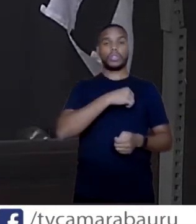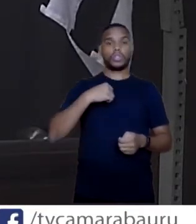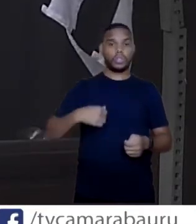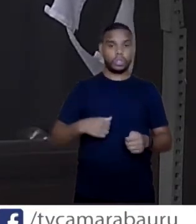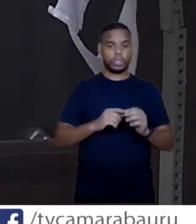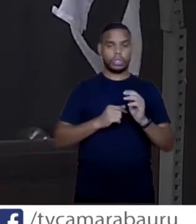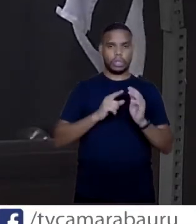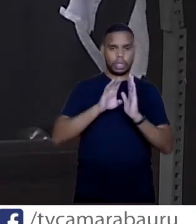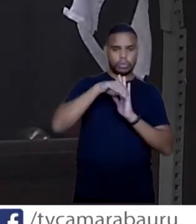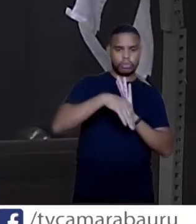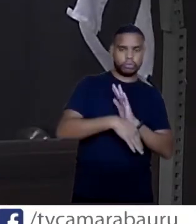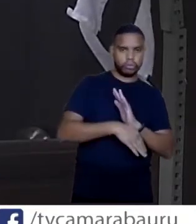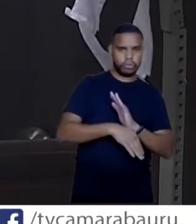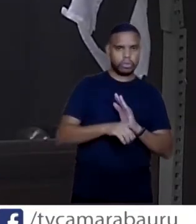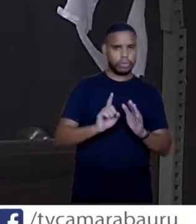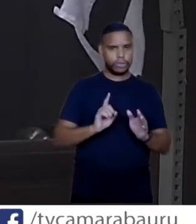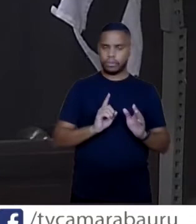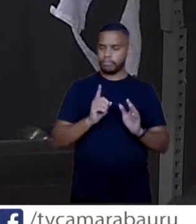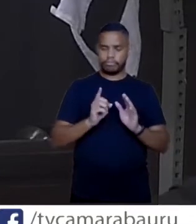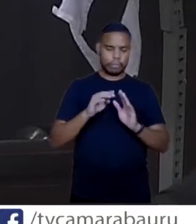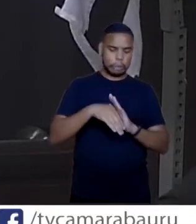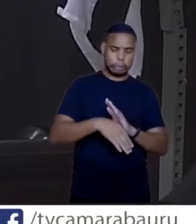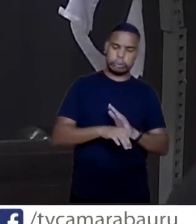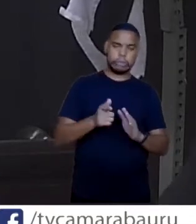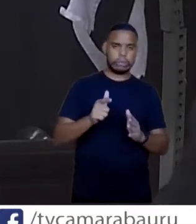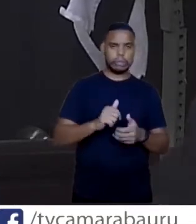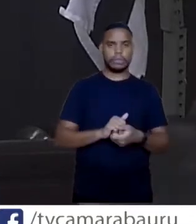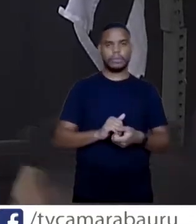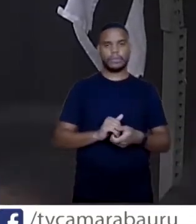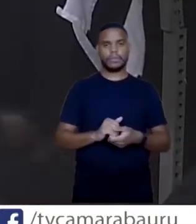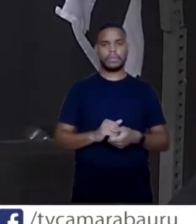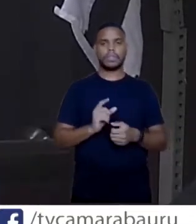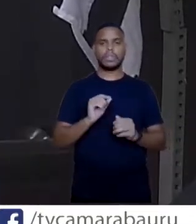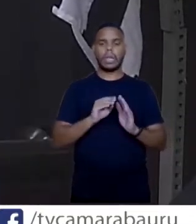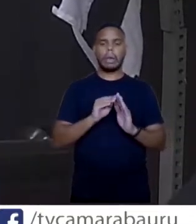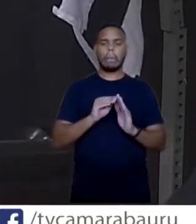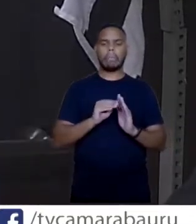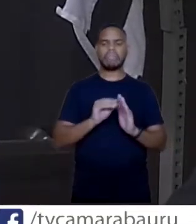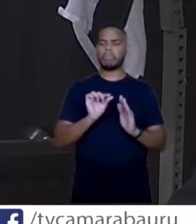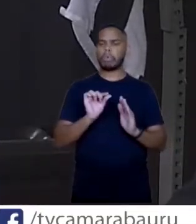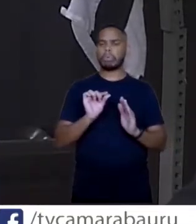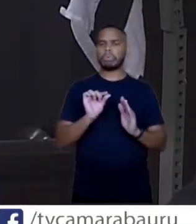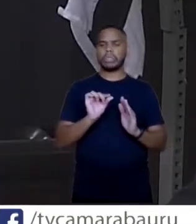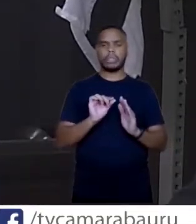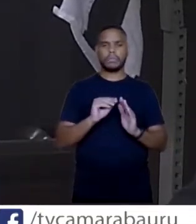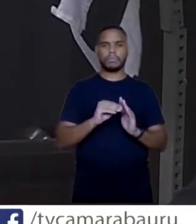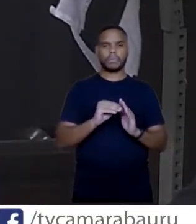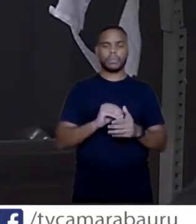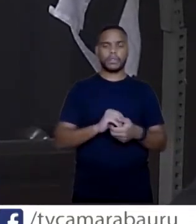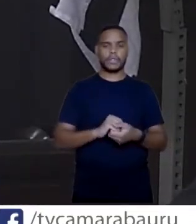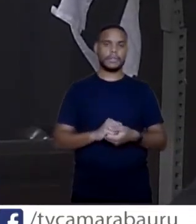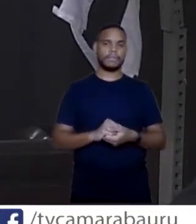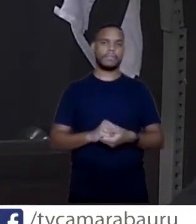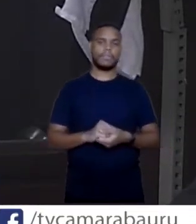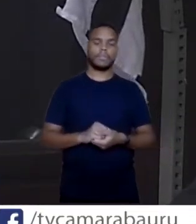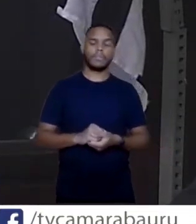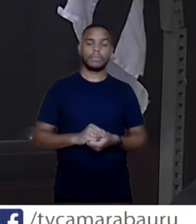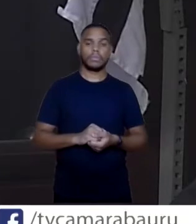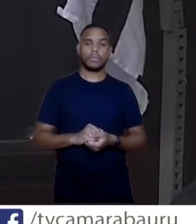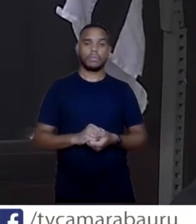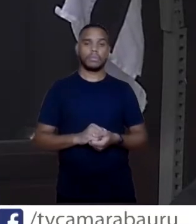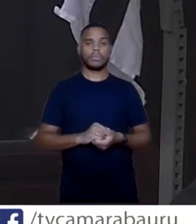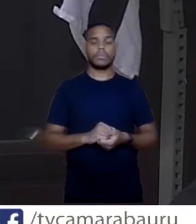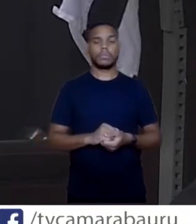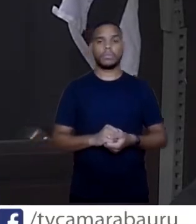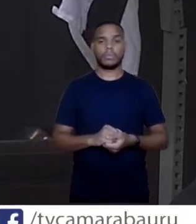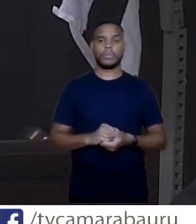e não caiu se caiu uma coisa insignificante recupera daqui a pouco é